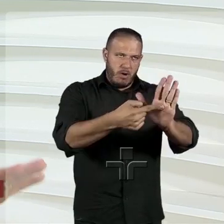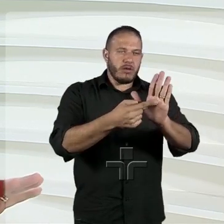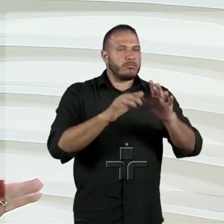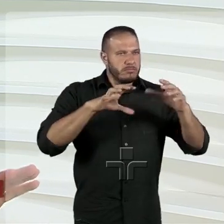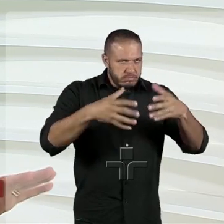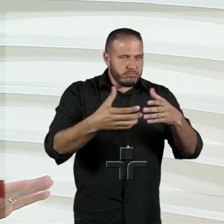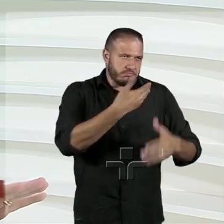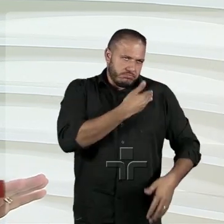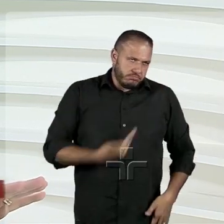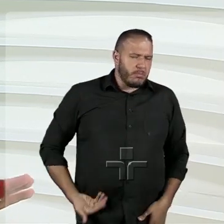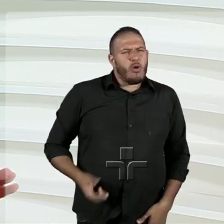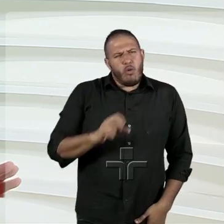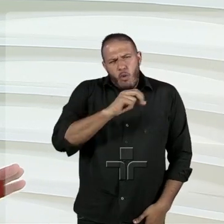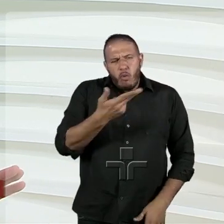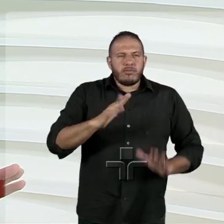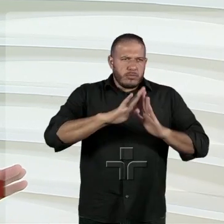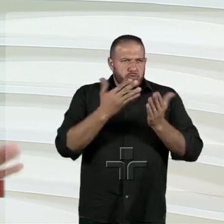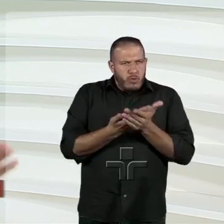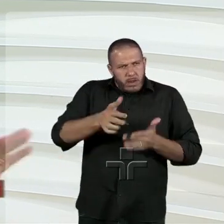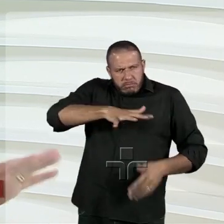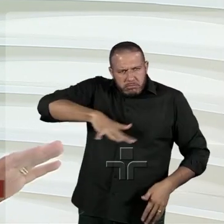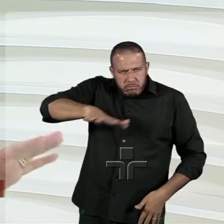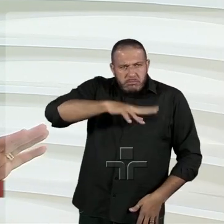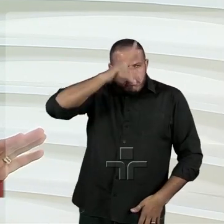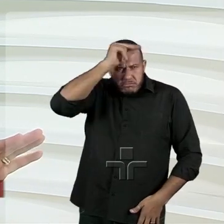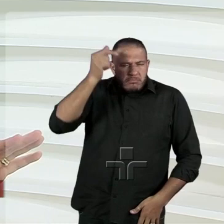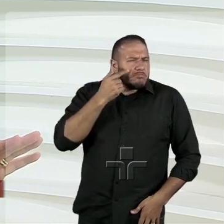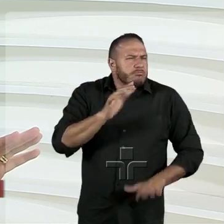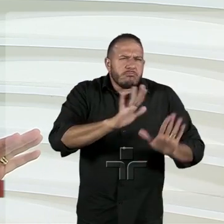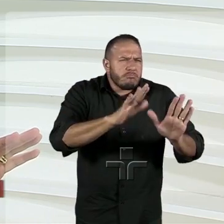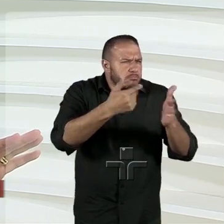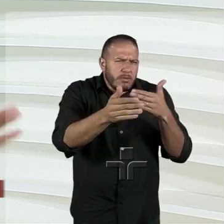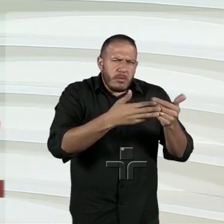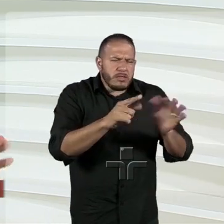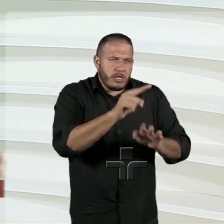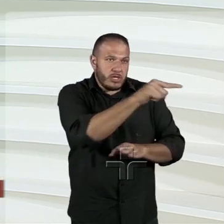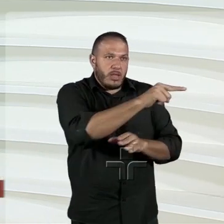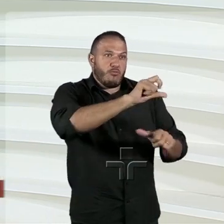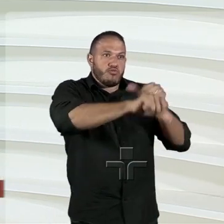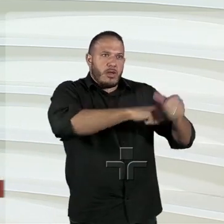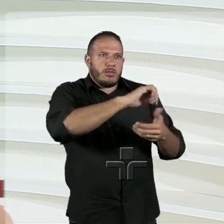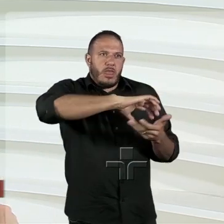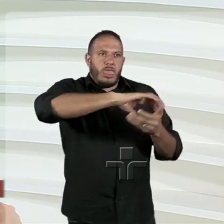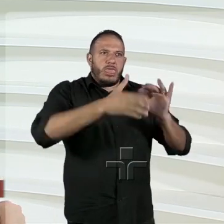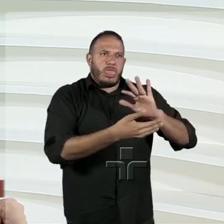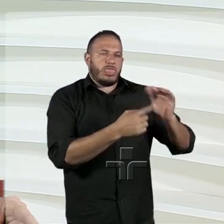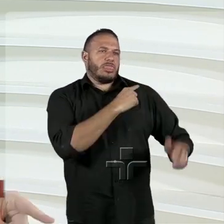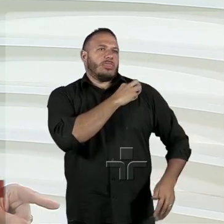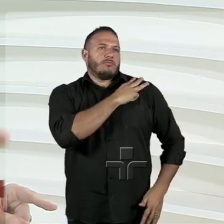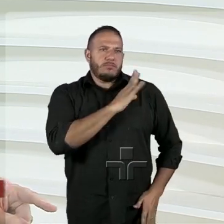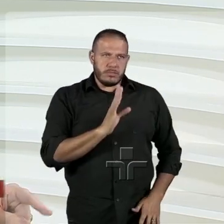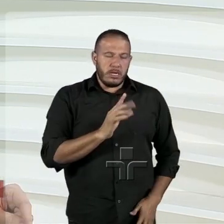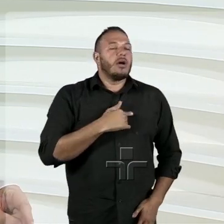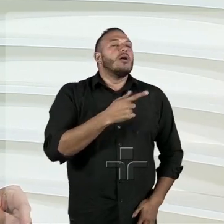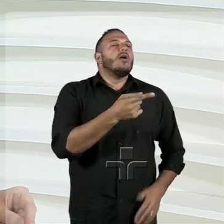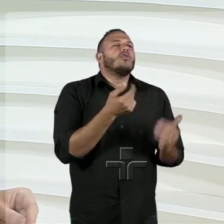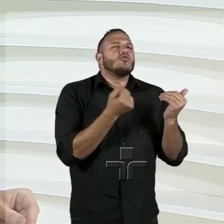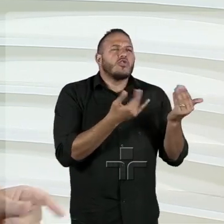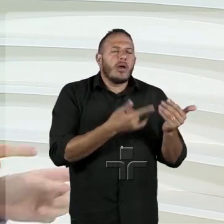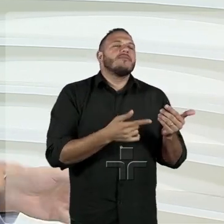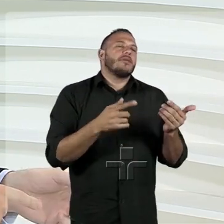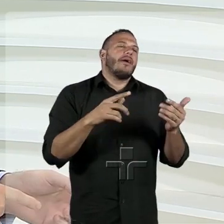estaduais ou municipais que independem da reforma do ensino médio. Ora, os jovens reclamam da infraestrutura e tem muito